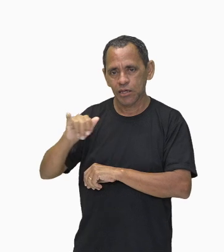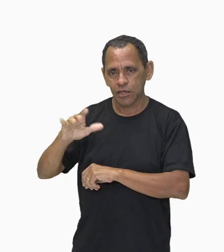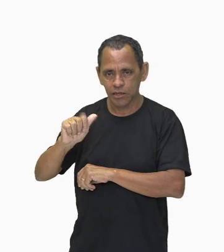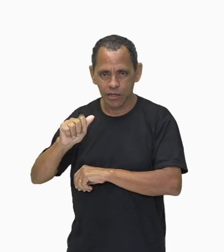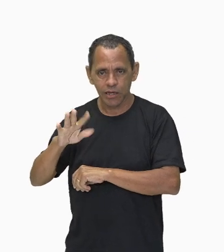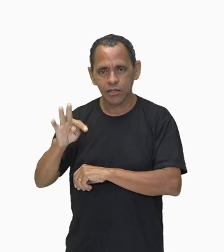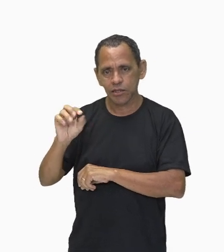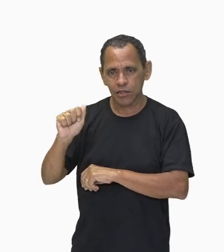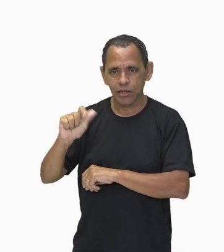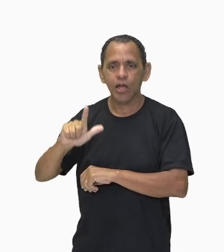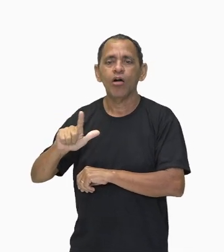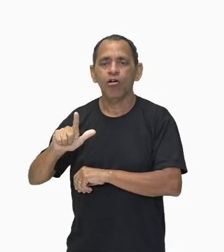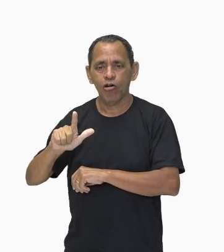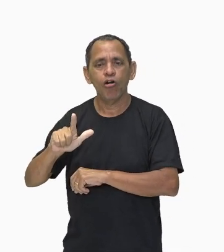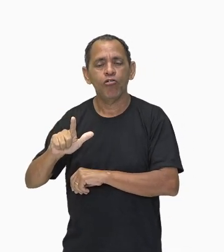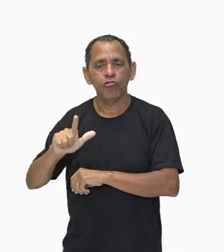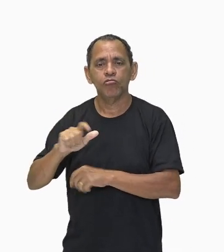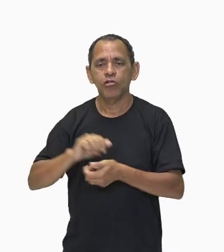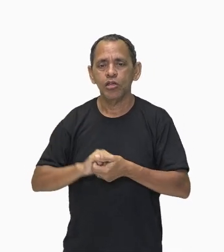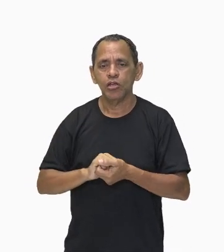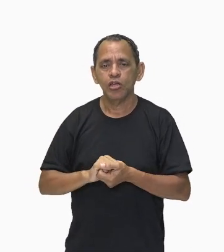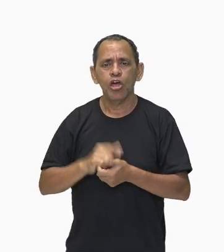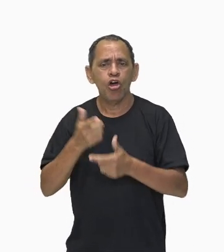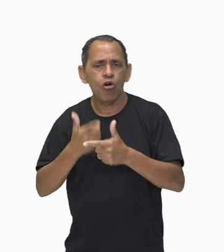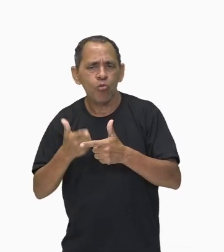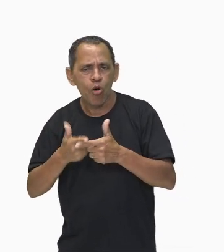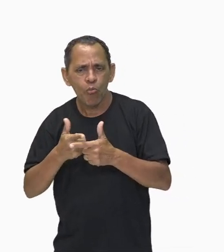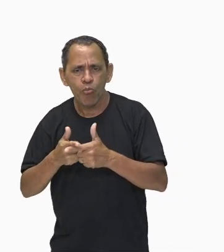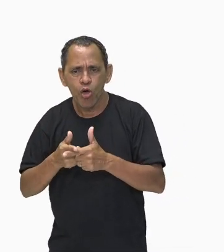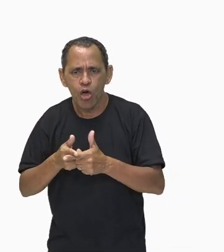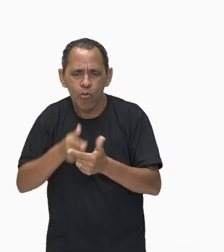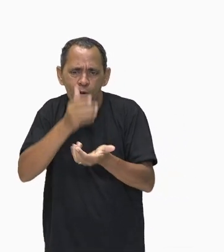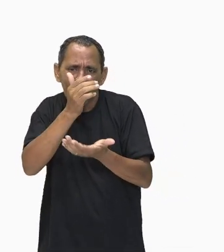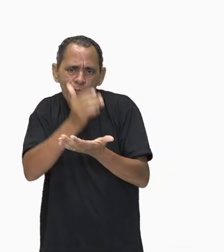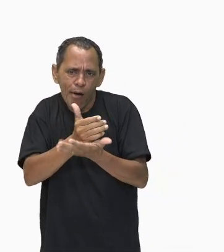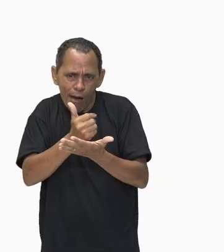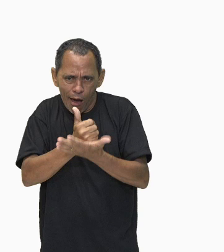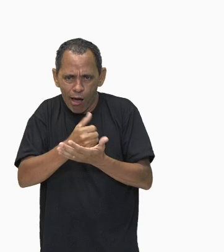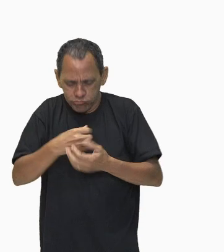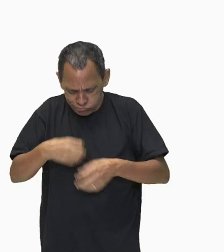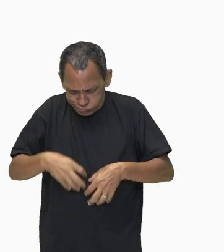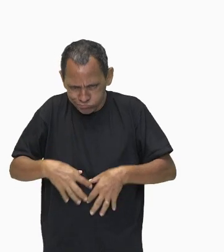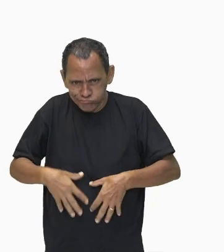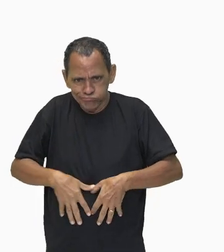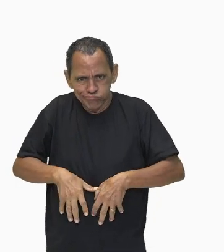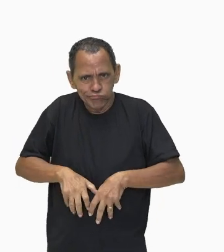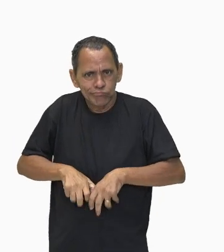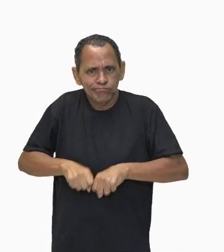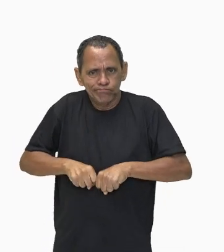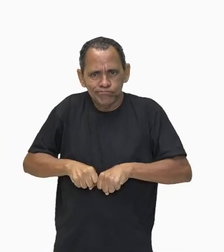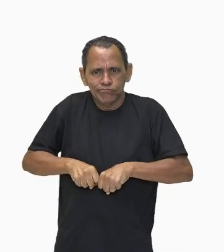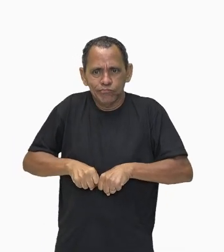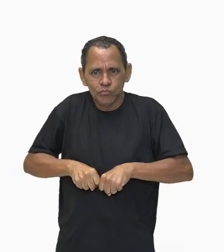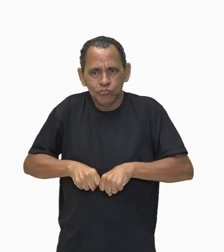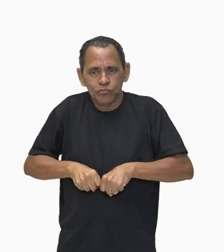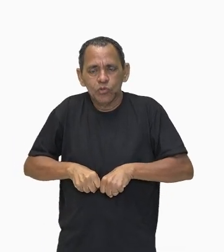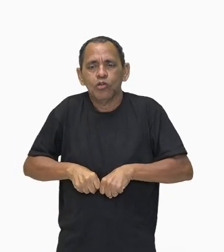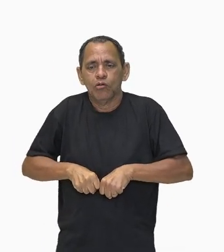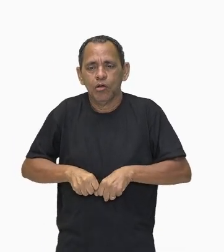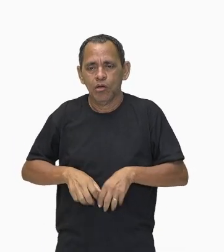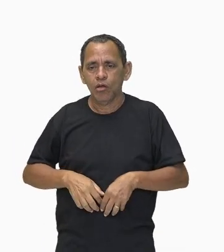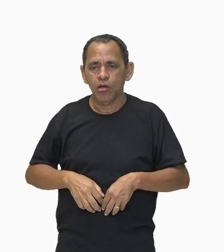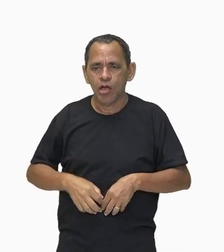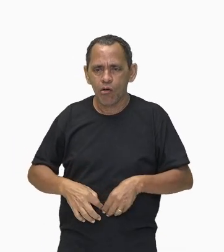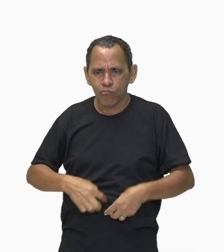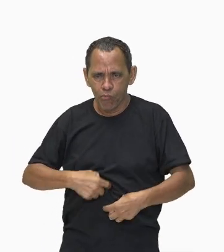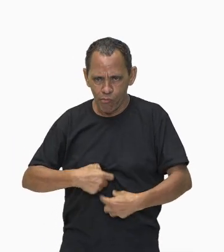hiato, é uma condição na qual parte do estômago protrai para cima, através do hiato